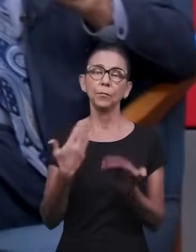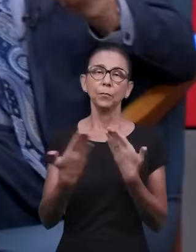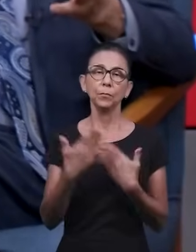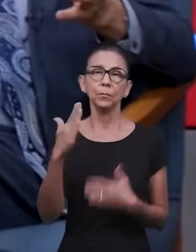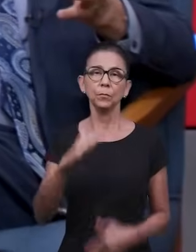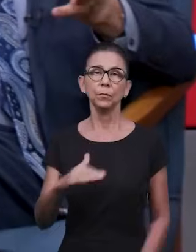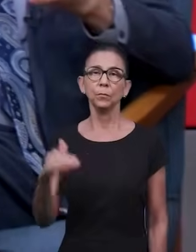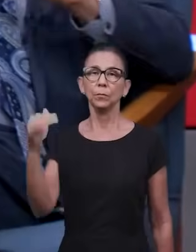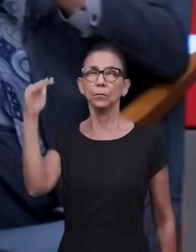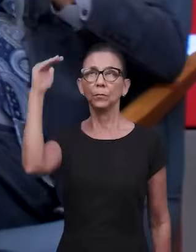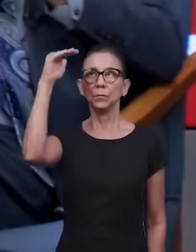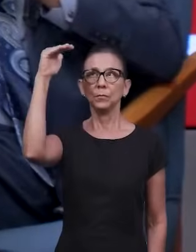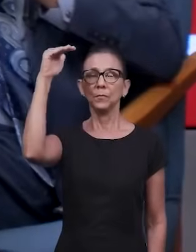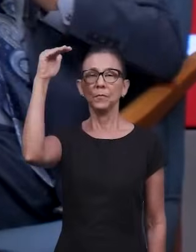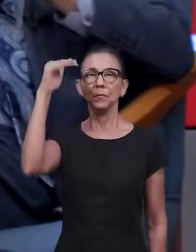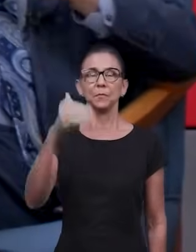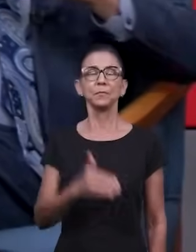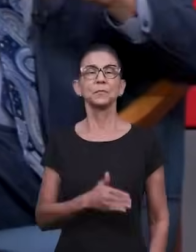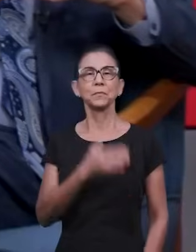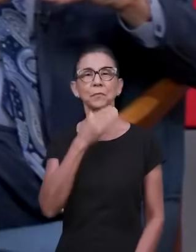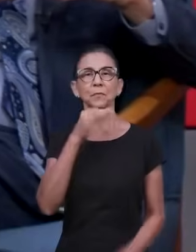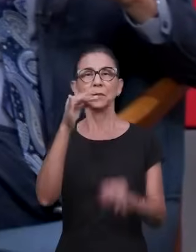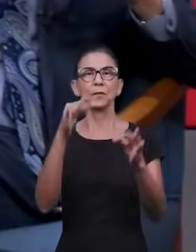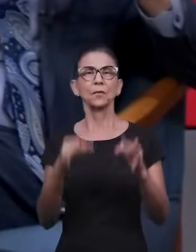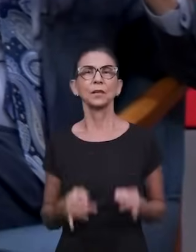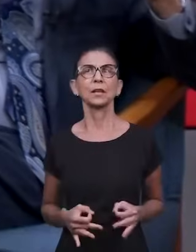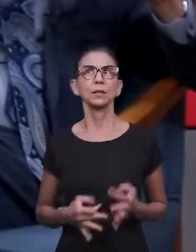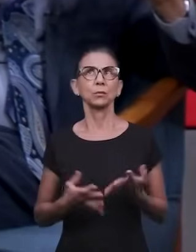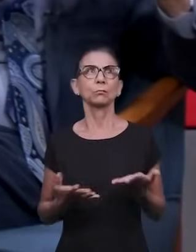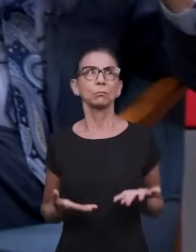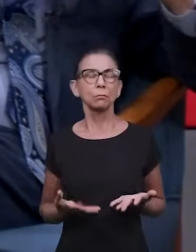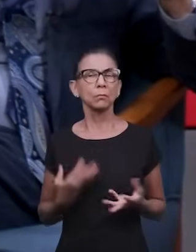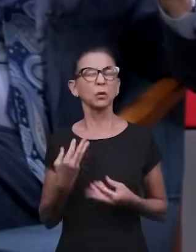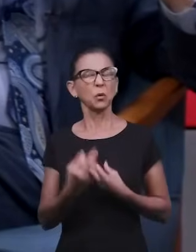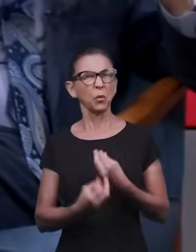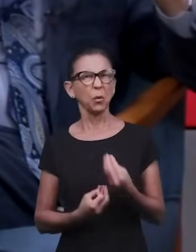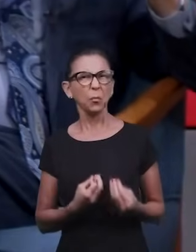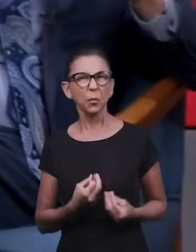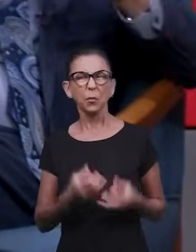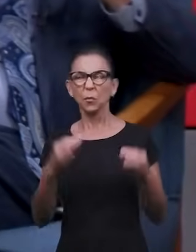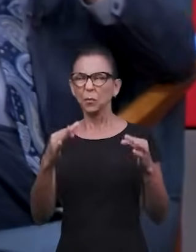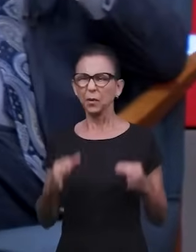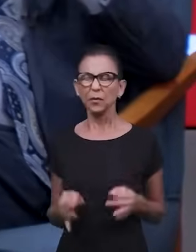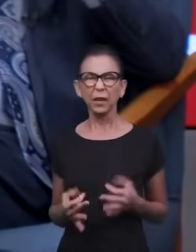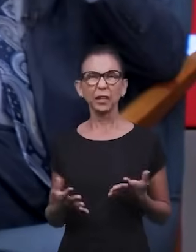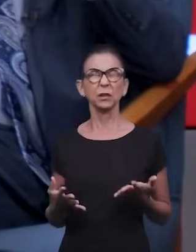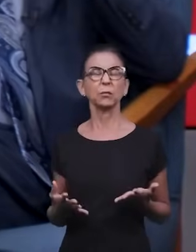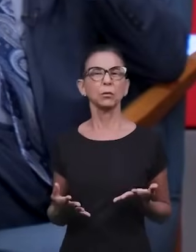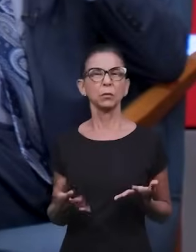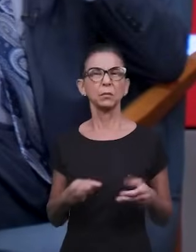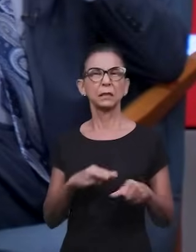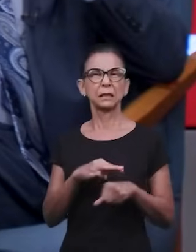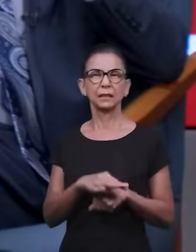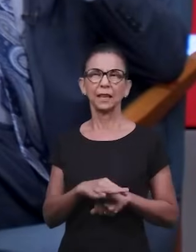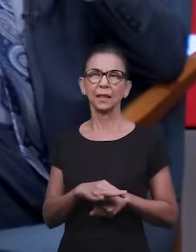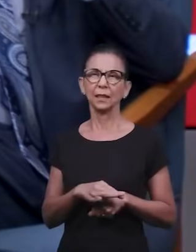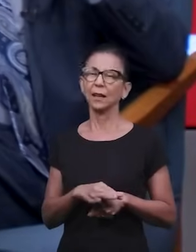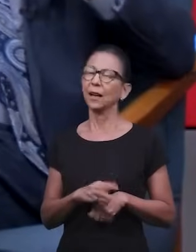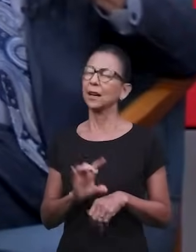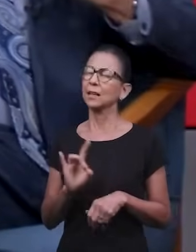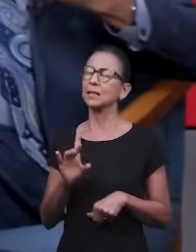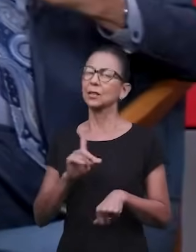varão perfeito Quando é que a estatura de forma perfeito quando é que os Ministérios vão atingir A Perfeição no arrebatamento da igreja